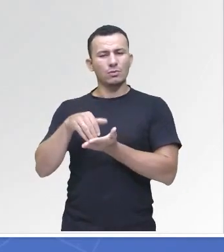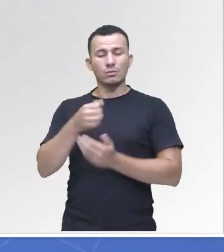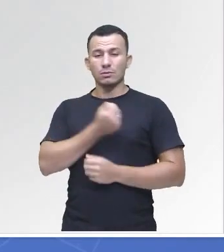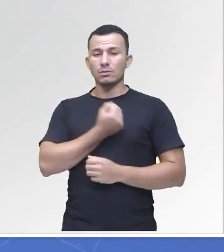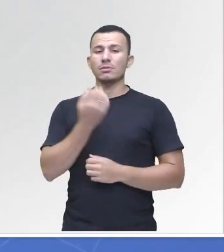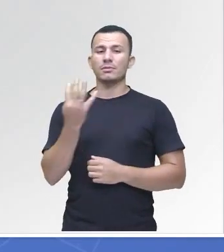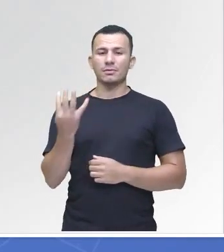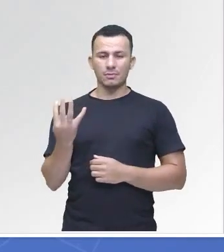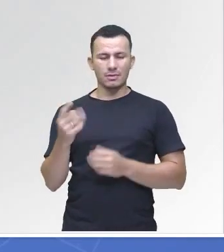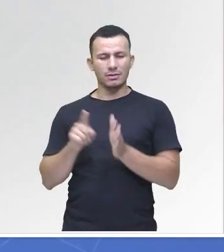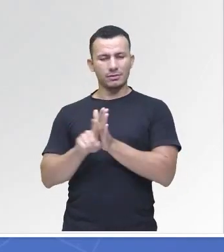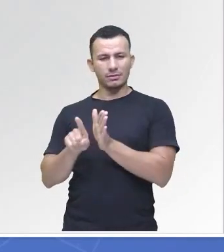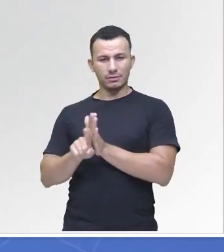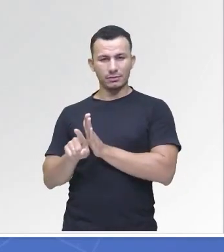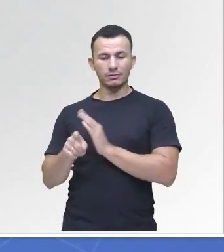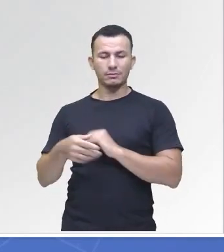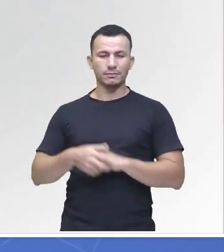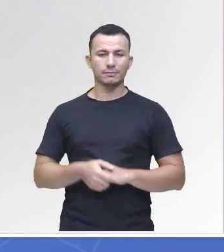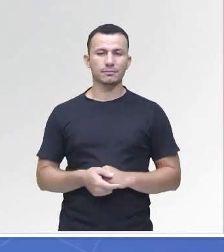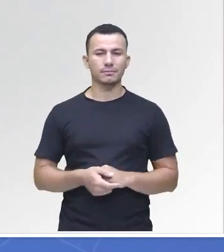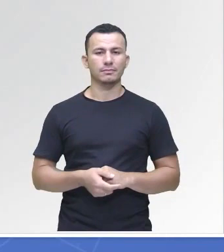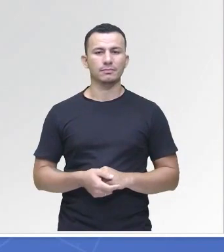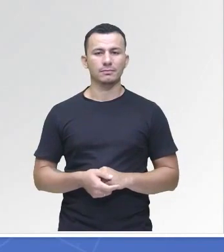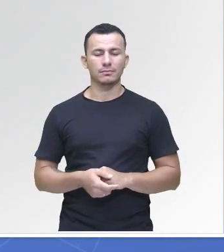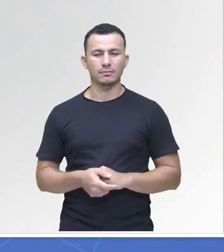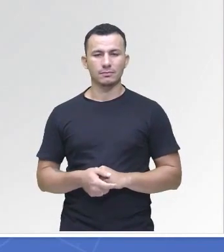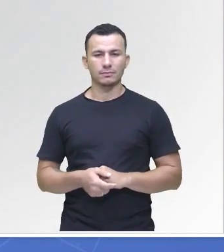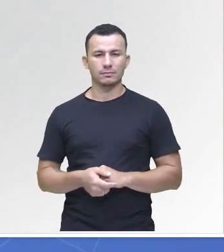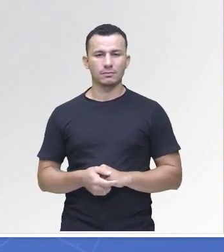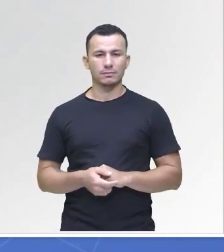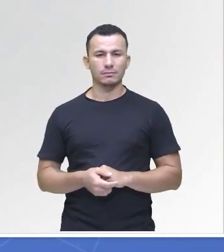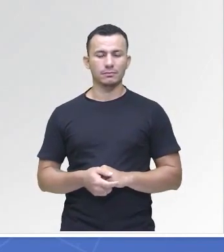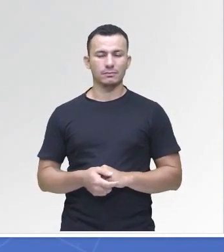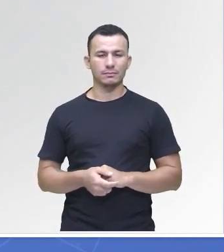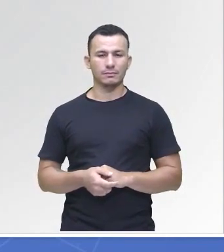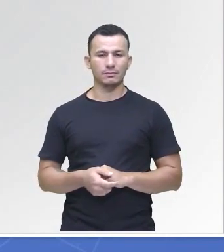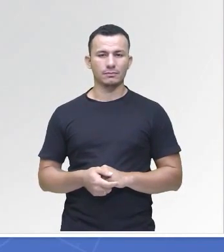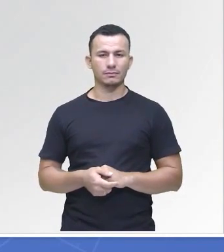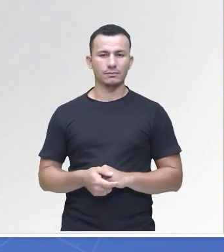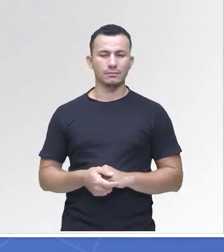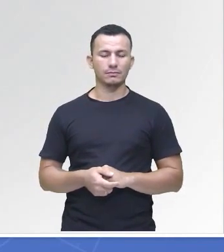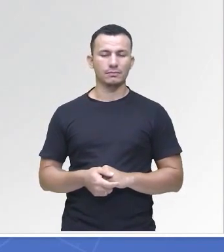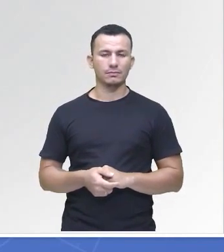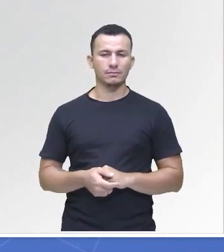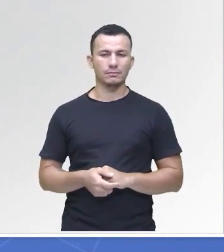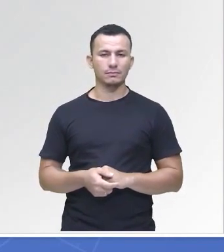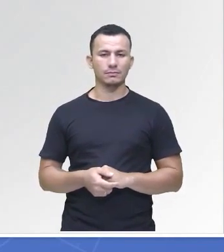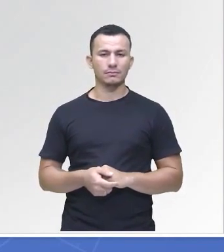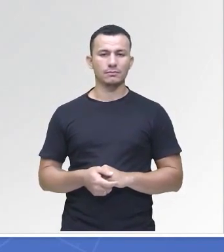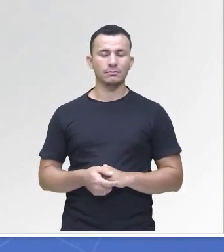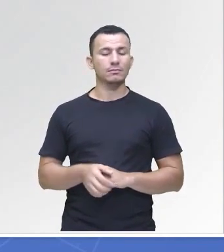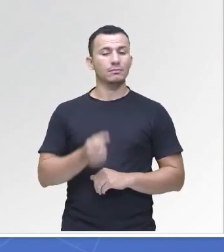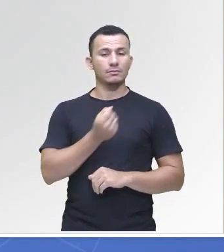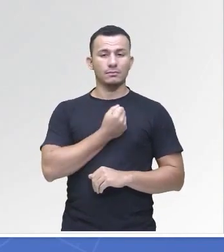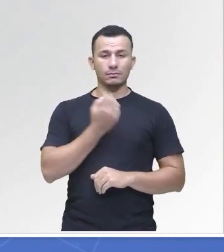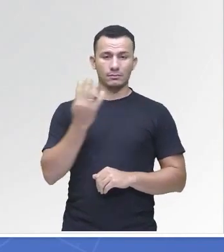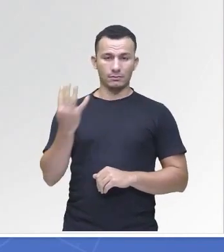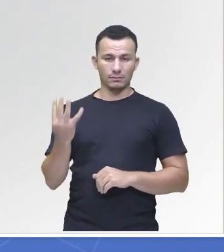nossa quarta questão, né? Vamos lá, então, para o nosso enunciado. A quarta questão,